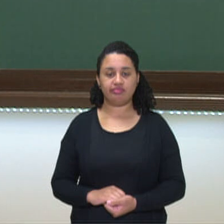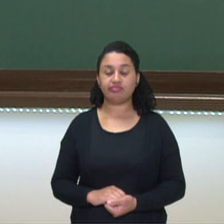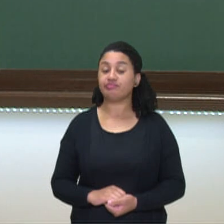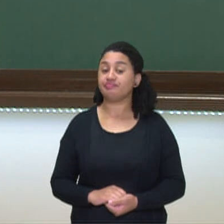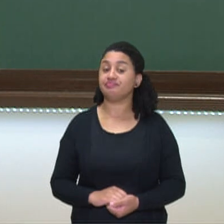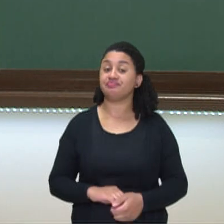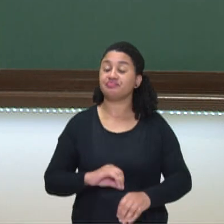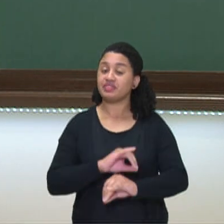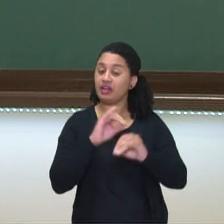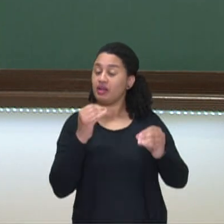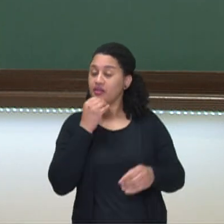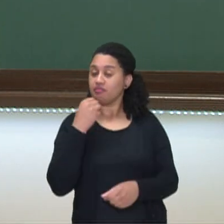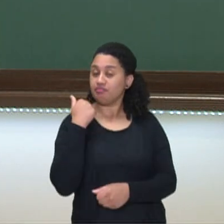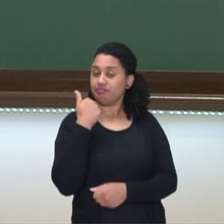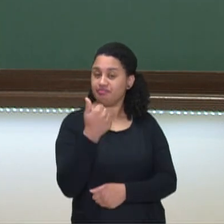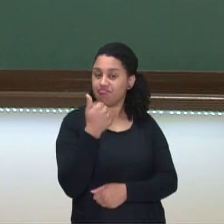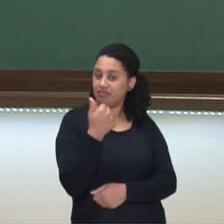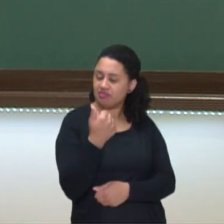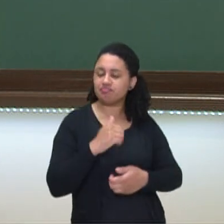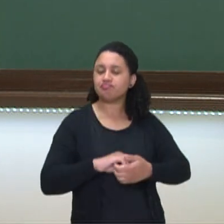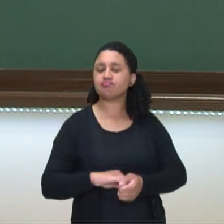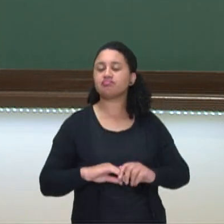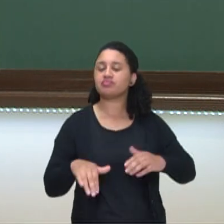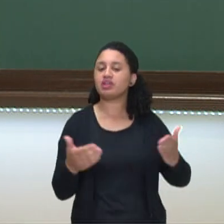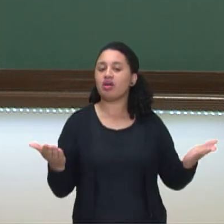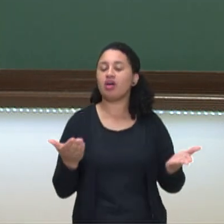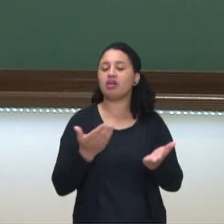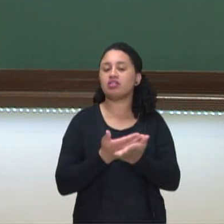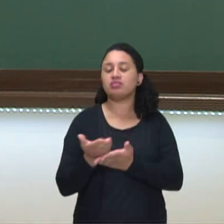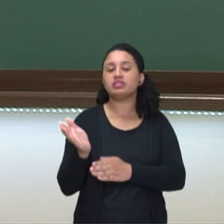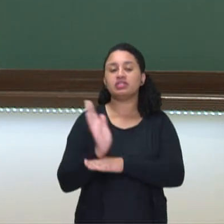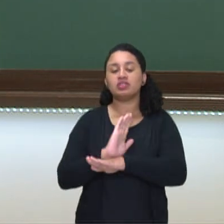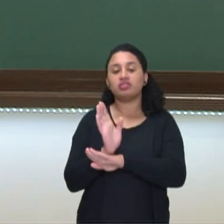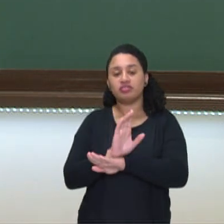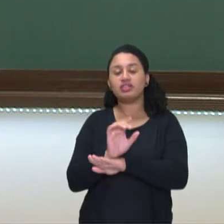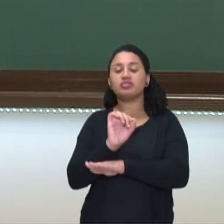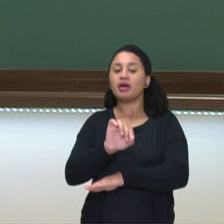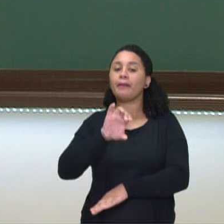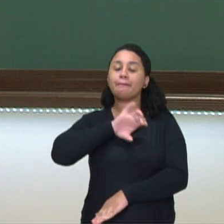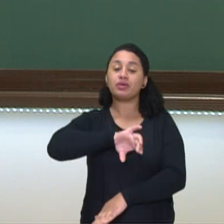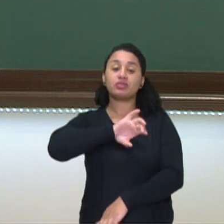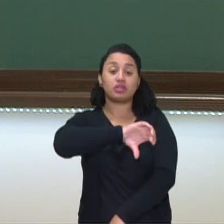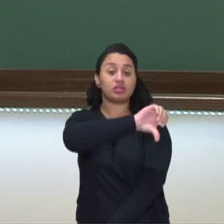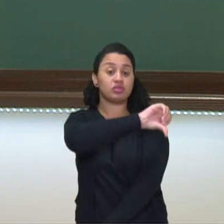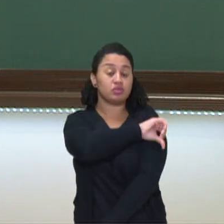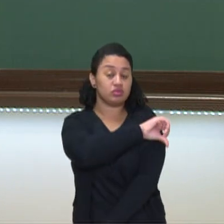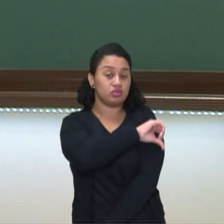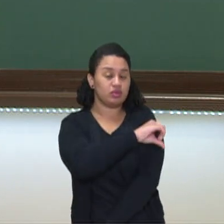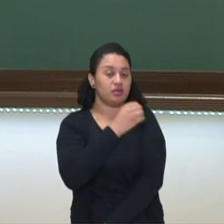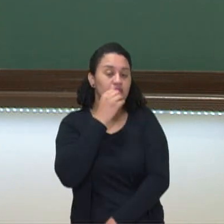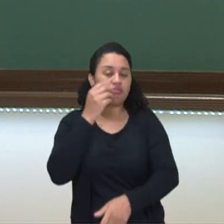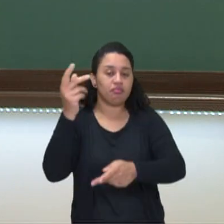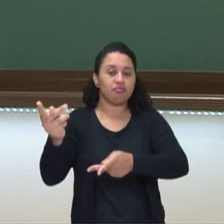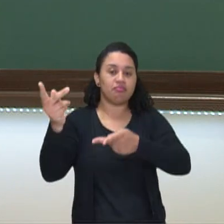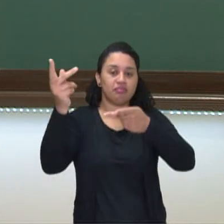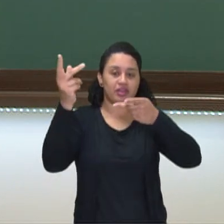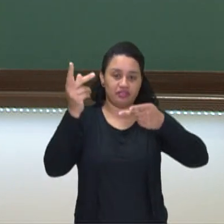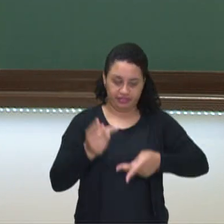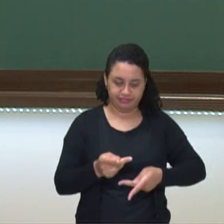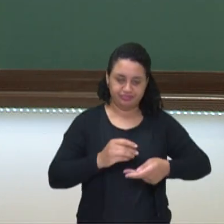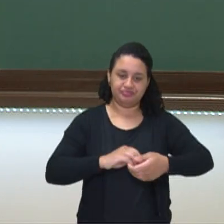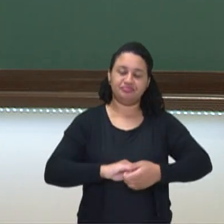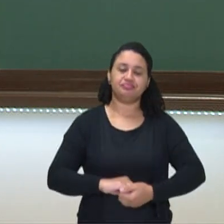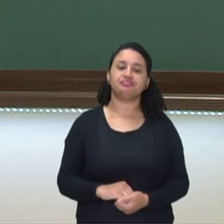Fala galera, beleza? Estamos começando o nosso vídeo de língua portuguesa do 9º ano. Seja bem-vindo, seja